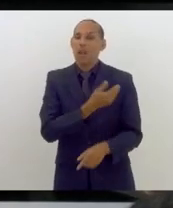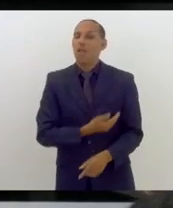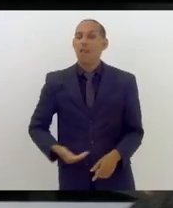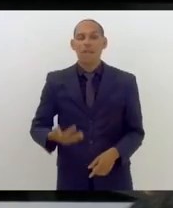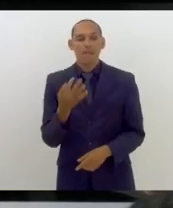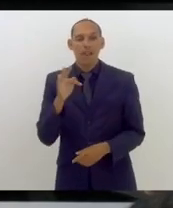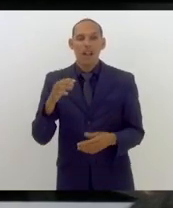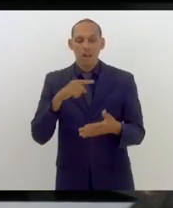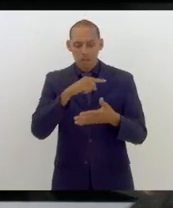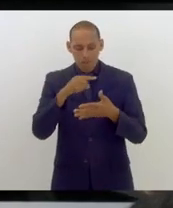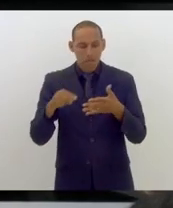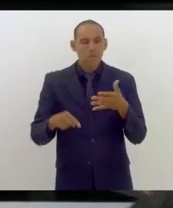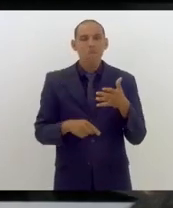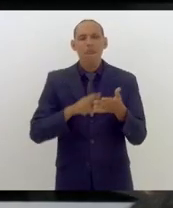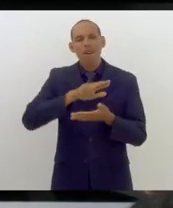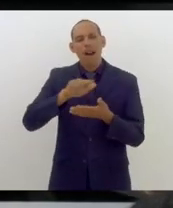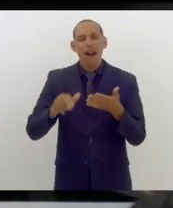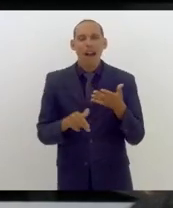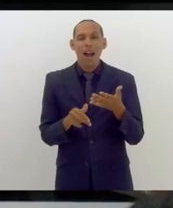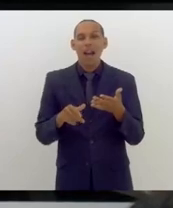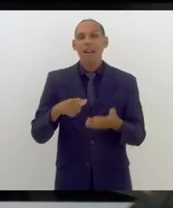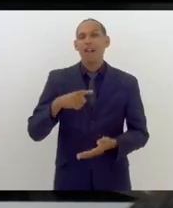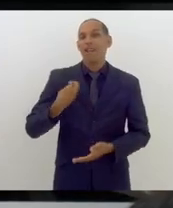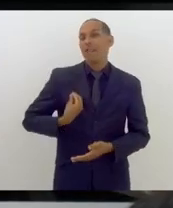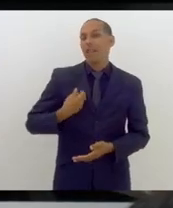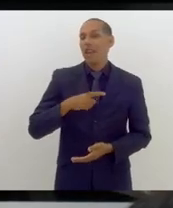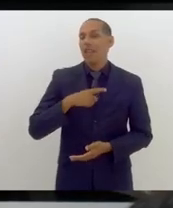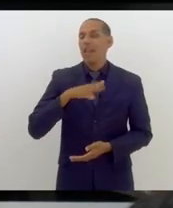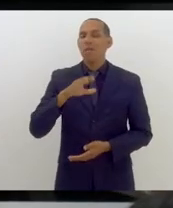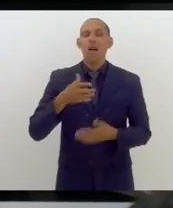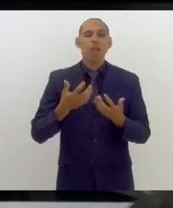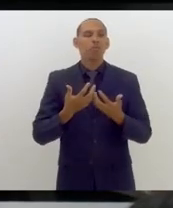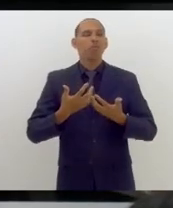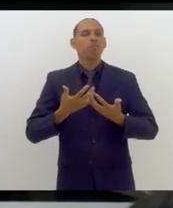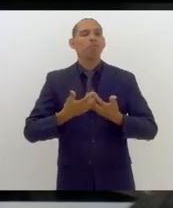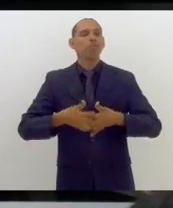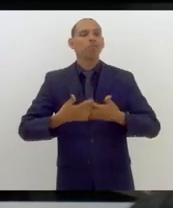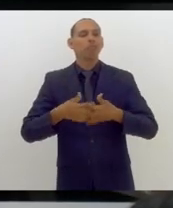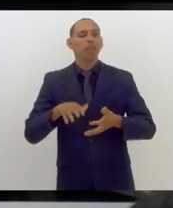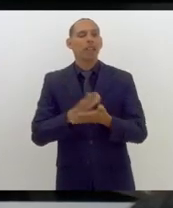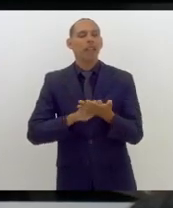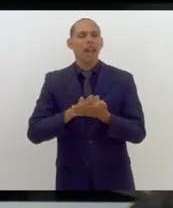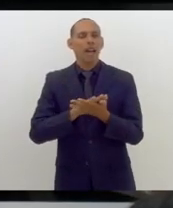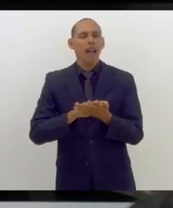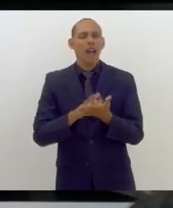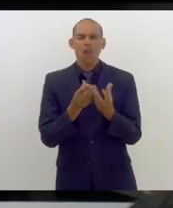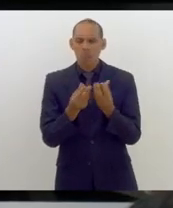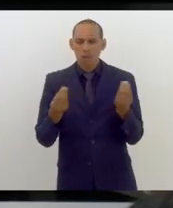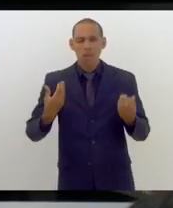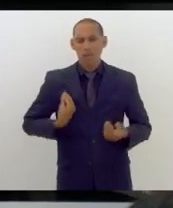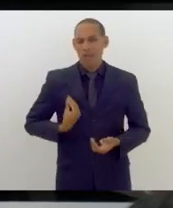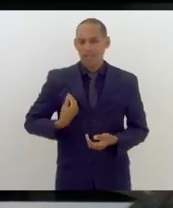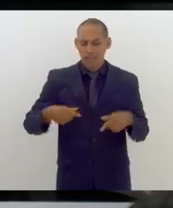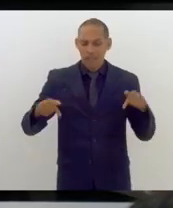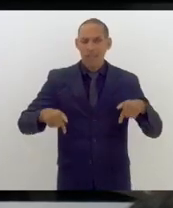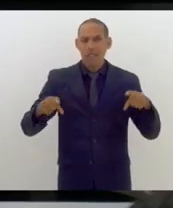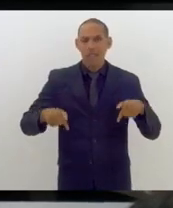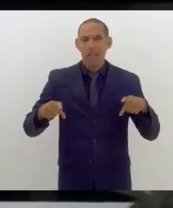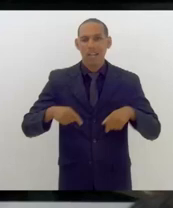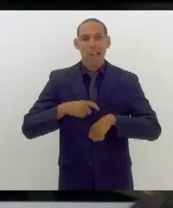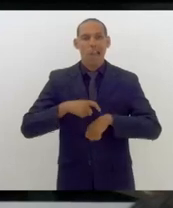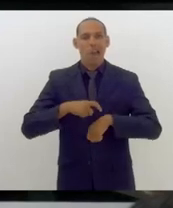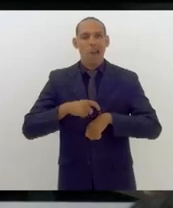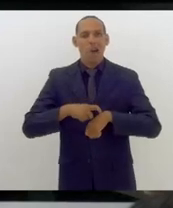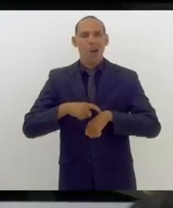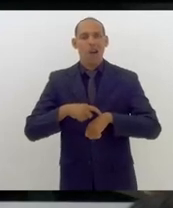elas existem mas não funcionam Muitas delas que estão hoje presente aqui deputada na no momento que